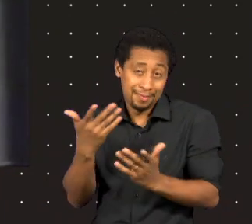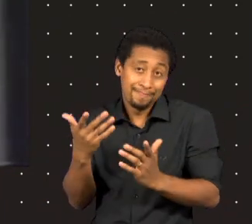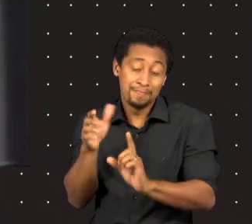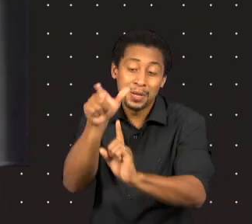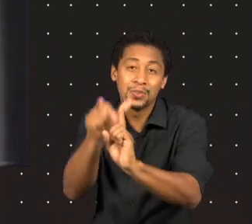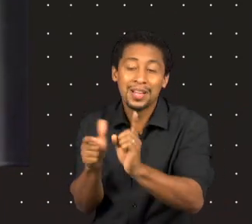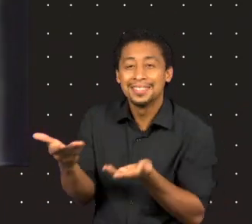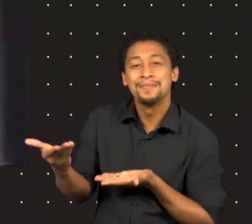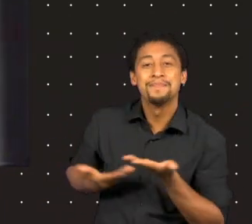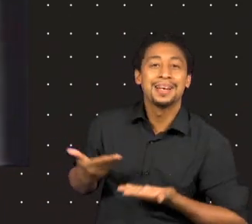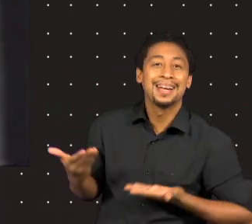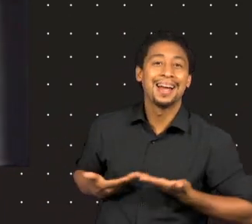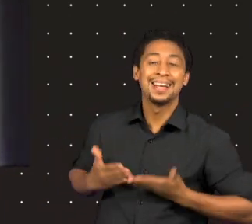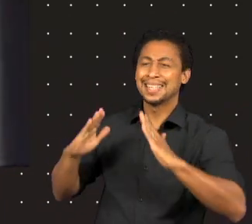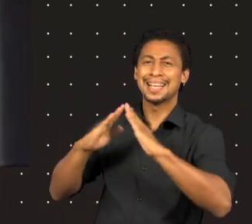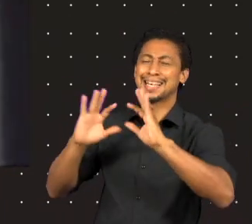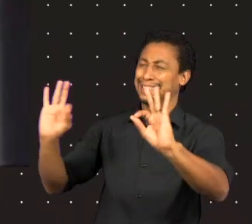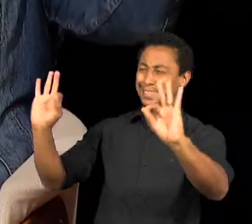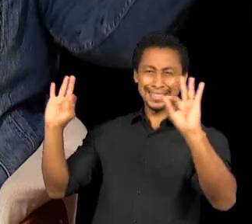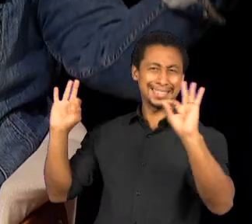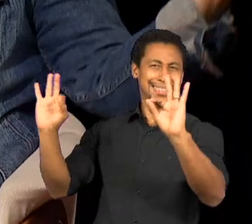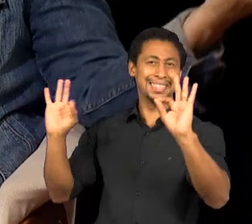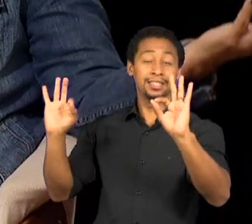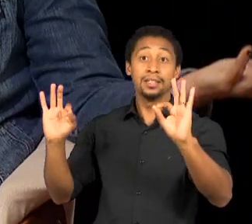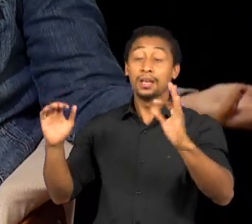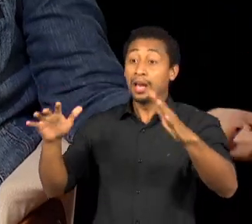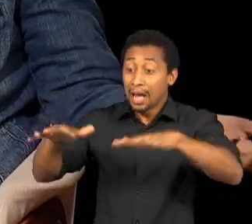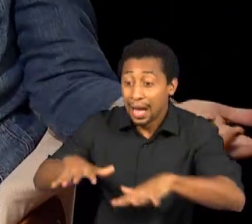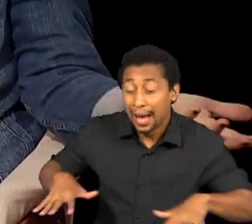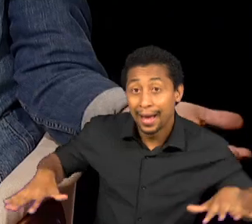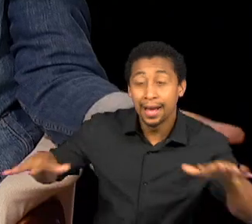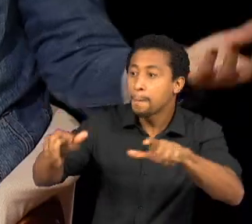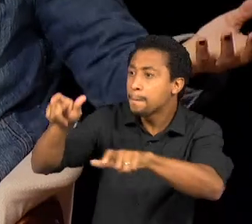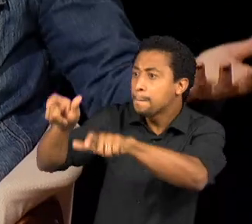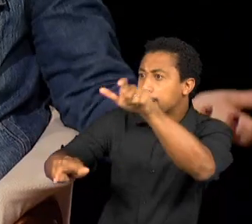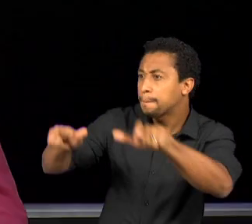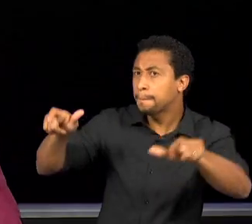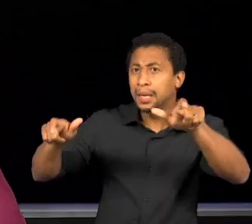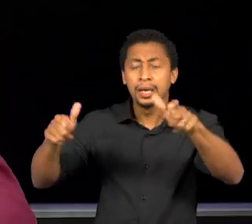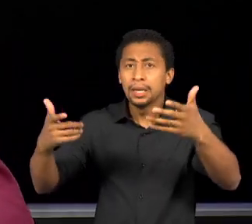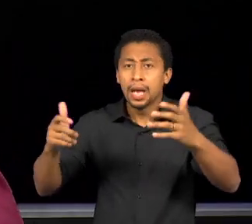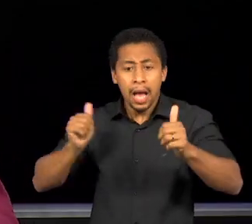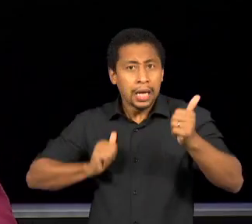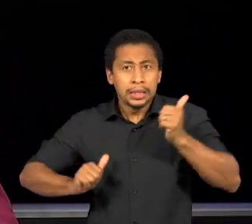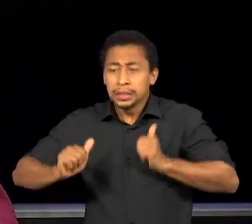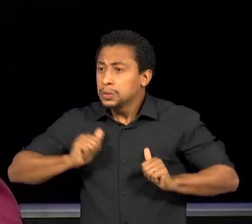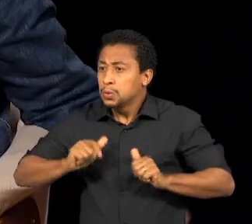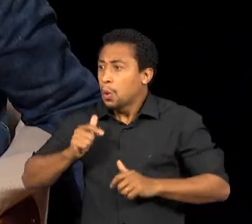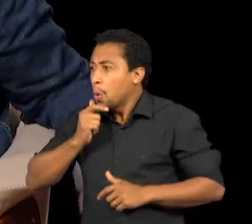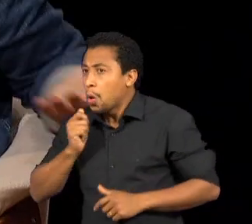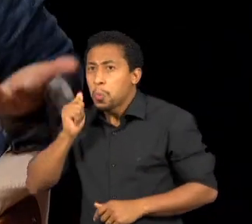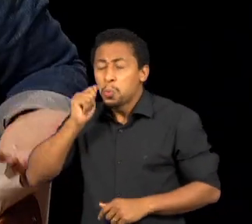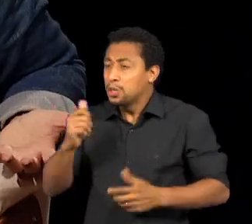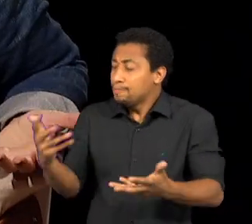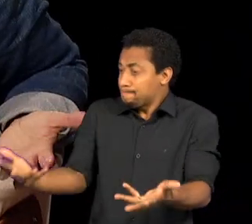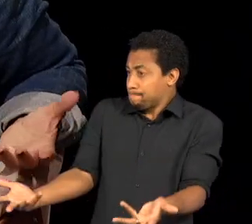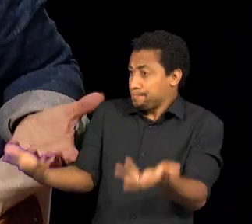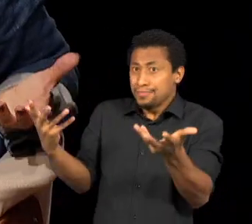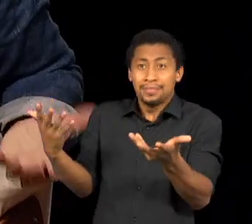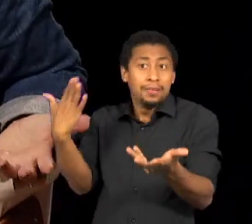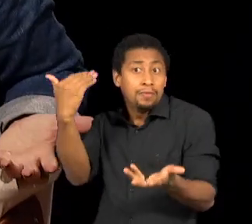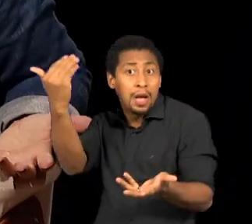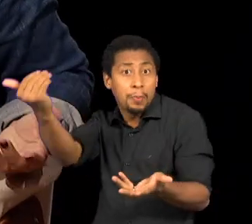quase todas as cenas com aqueles... né, atores fantásticos, monstros na minha frente.